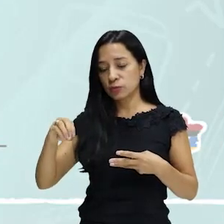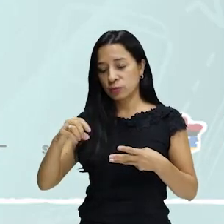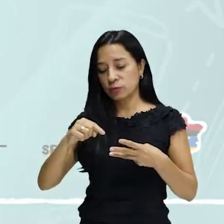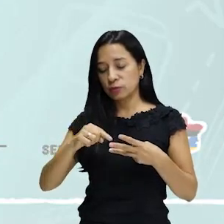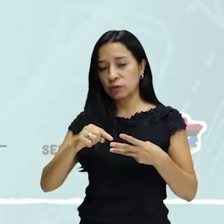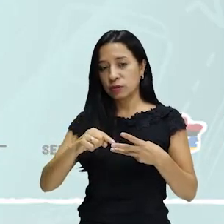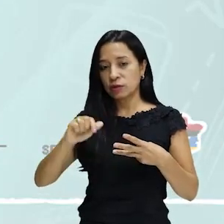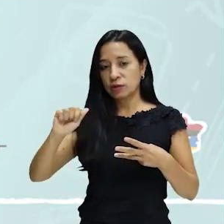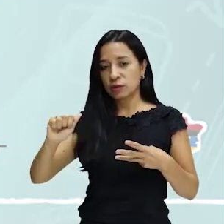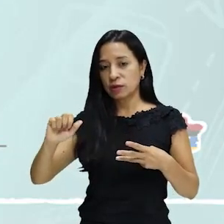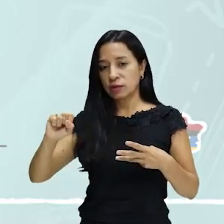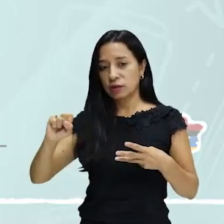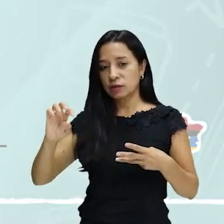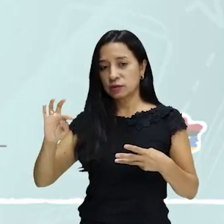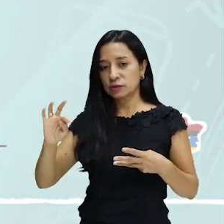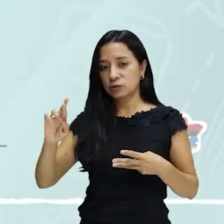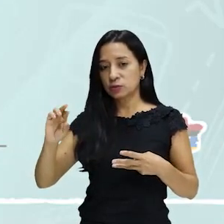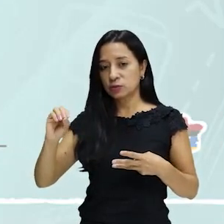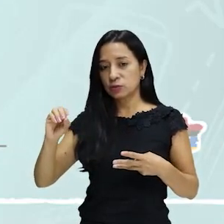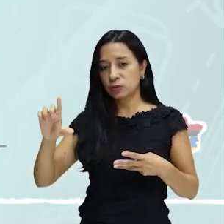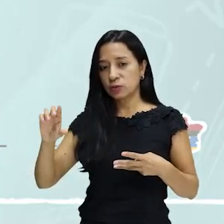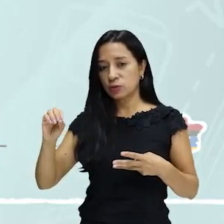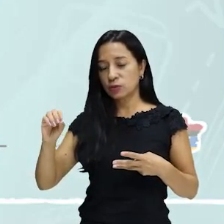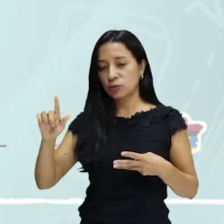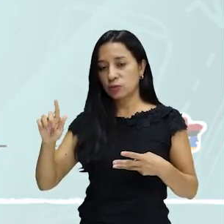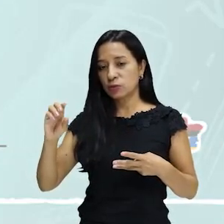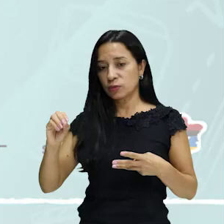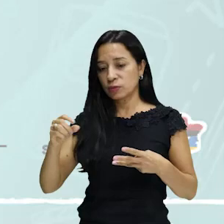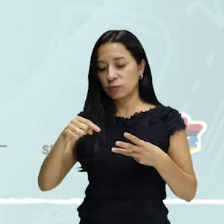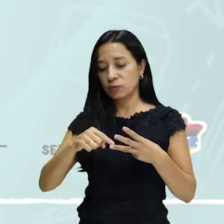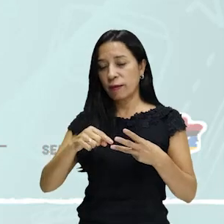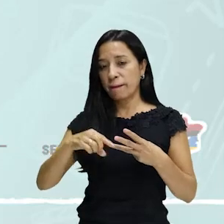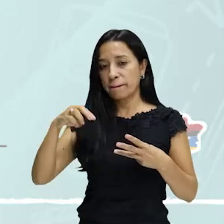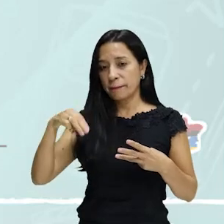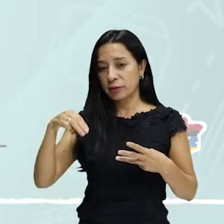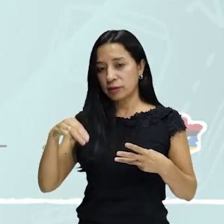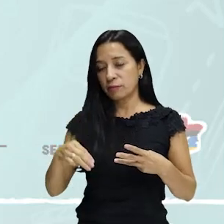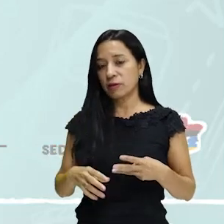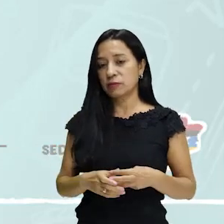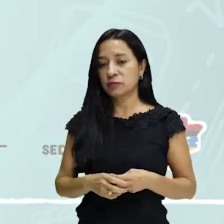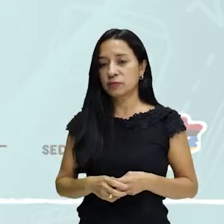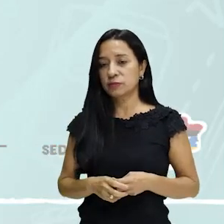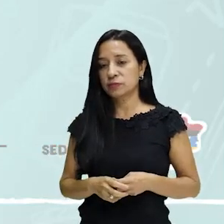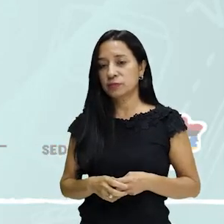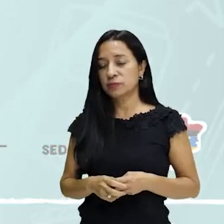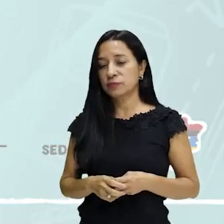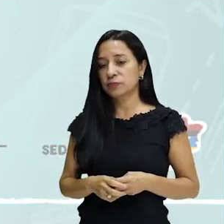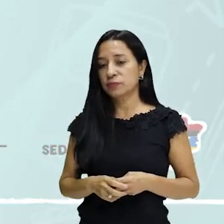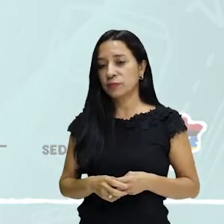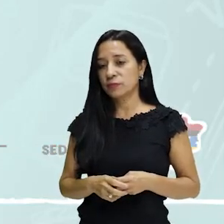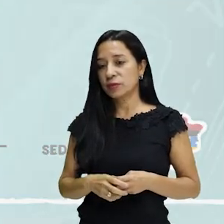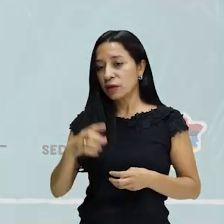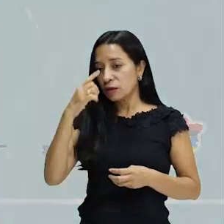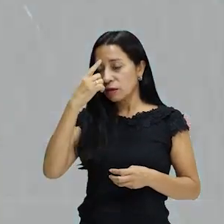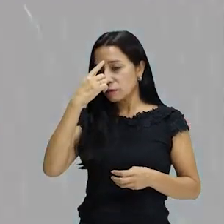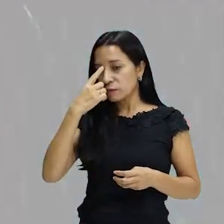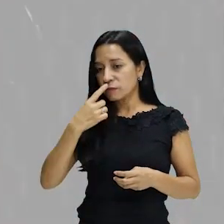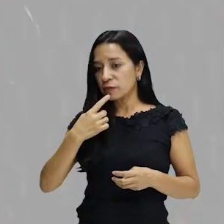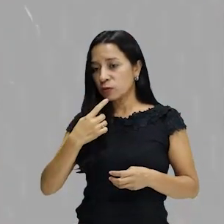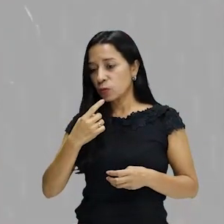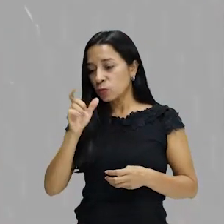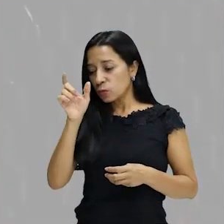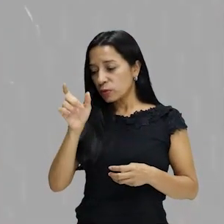ok? Considerado figura-chave da revolução científica do século XVII, ok? Justamente por conta